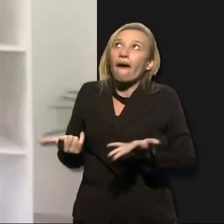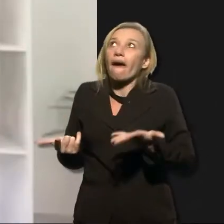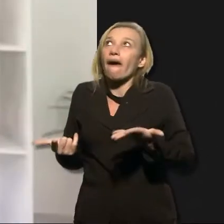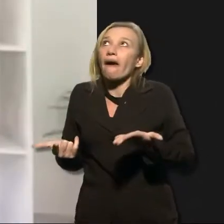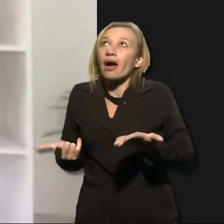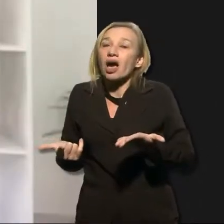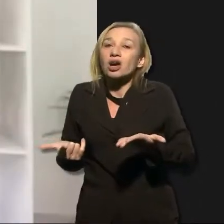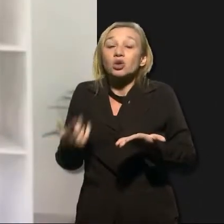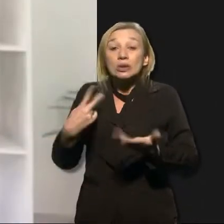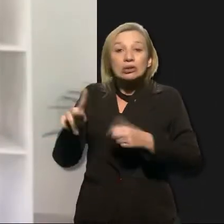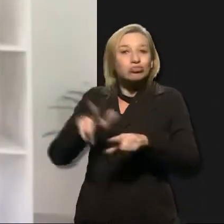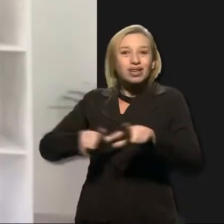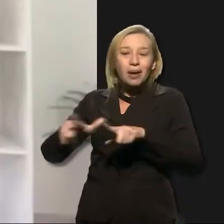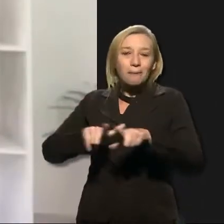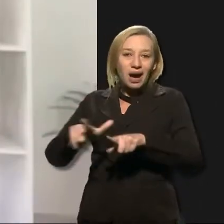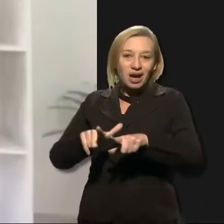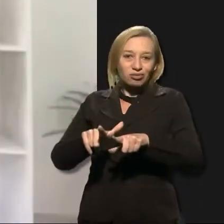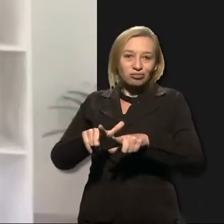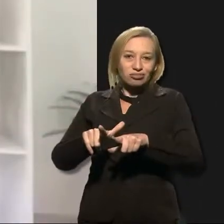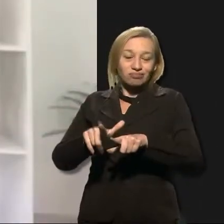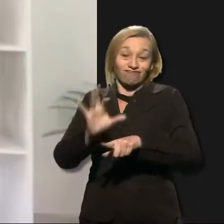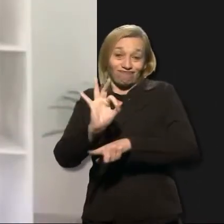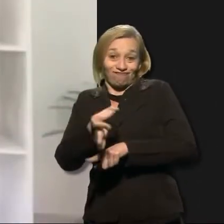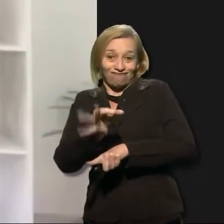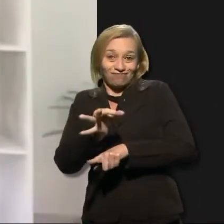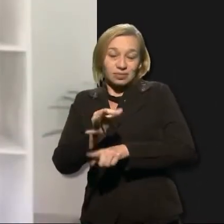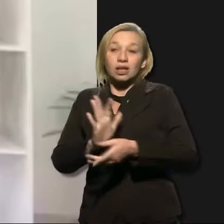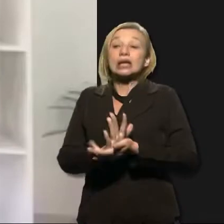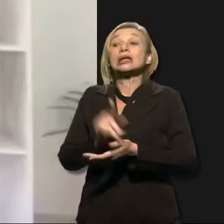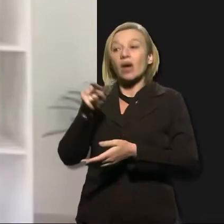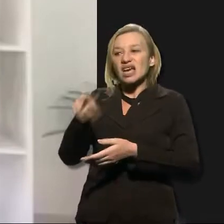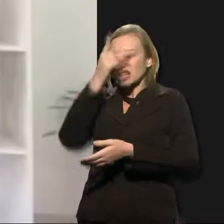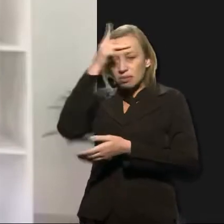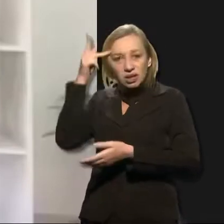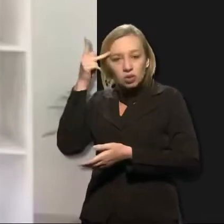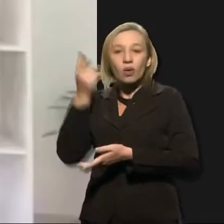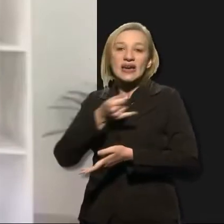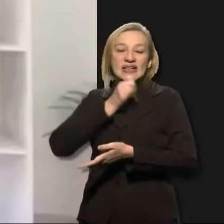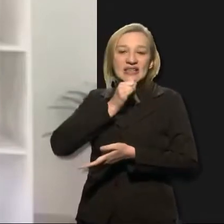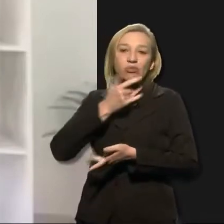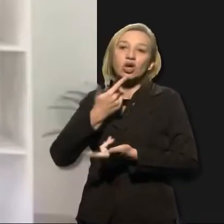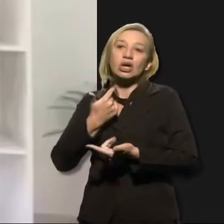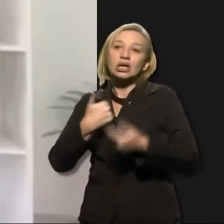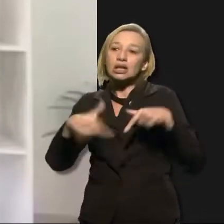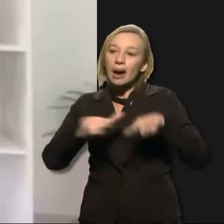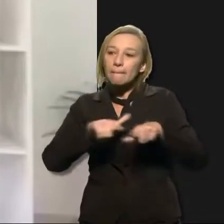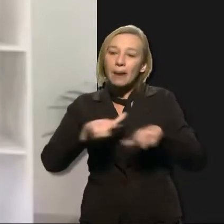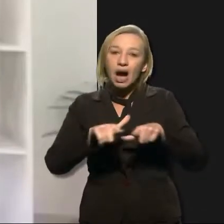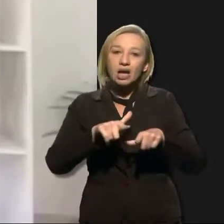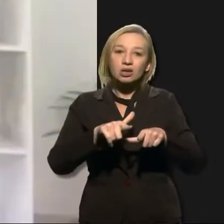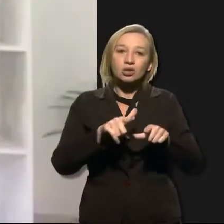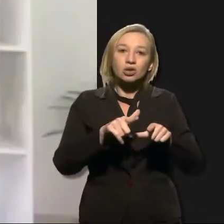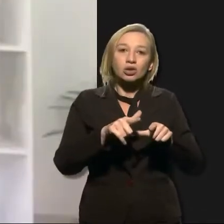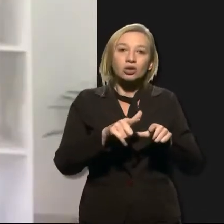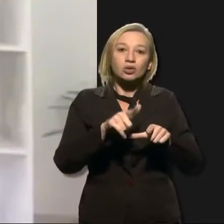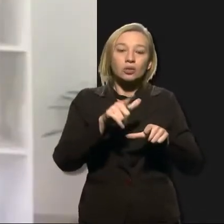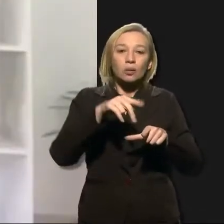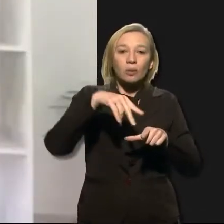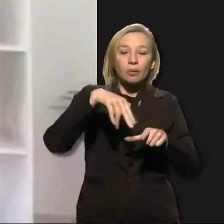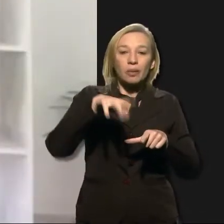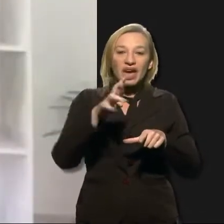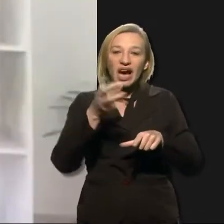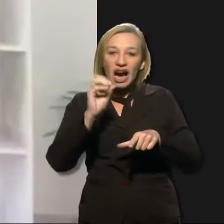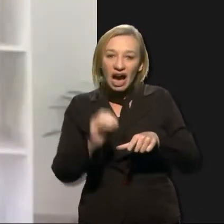não têm os seus trabalhos estabelecidos. Então, essa pessoa que, por exemplo, trabalha no